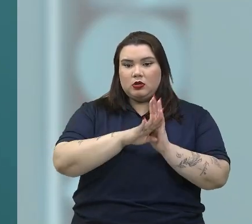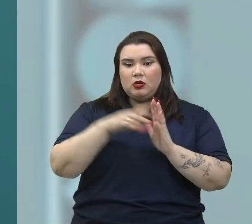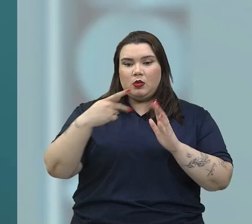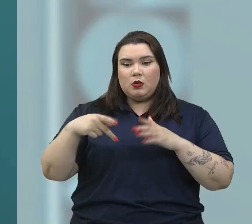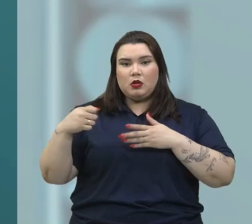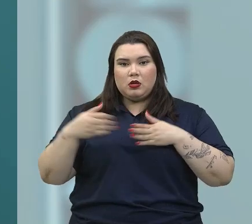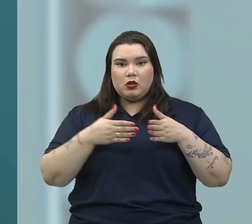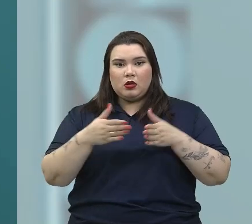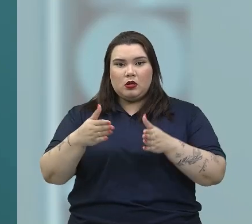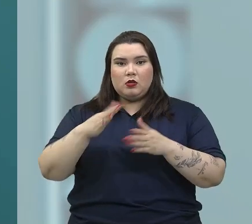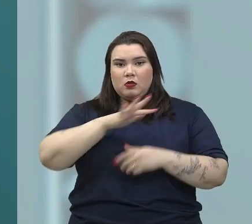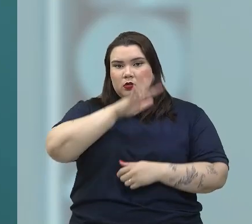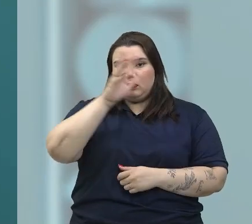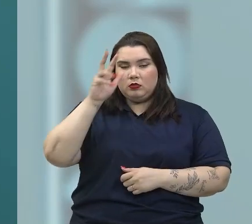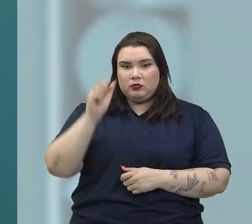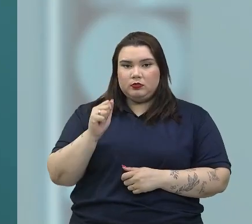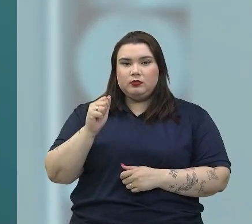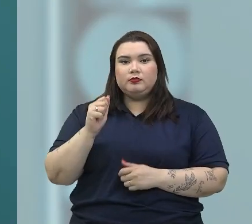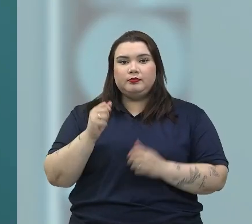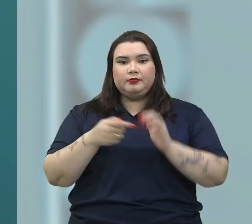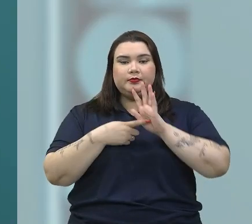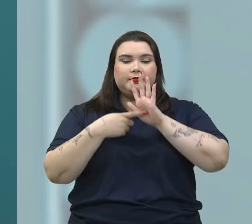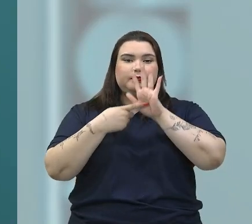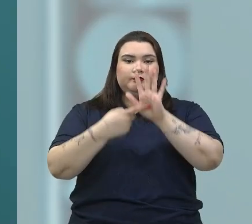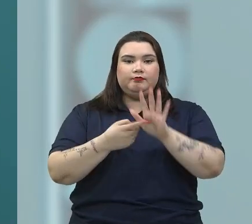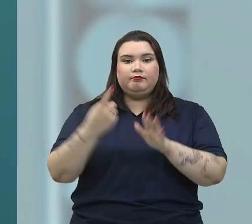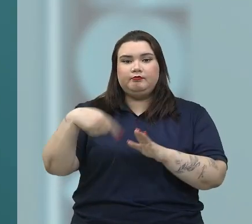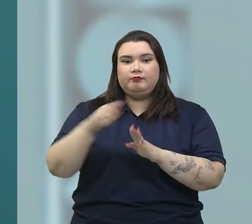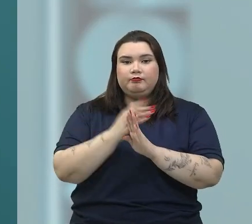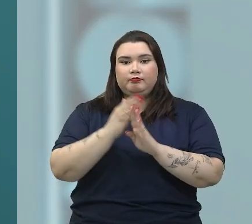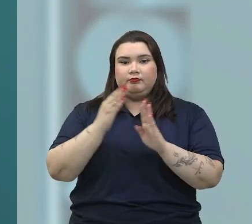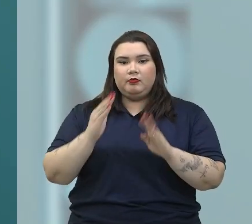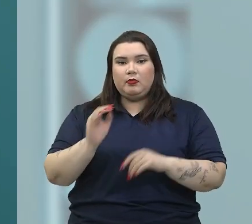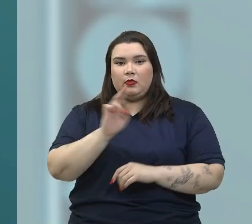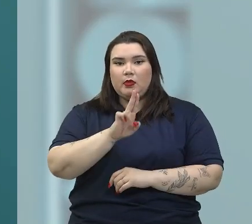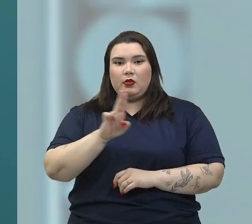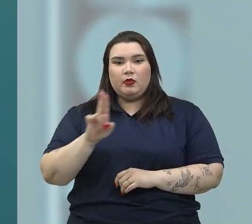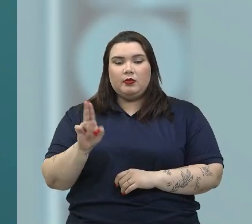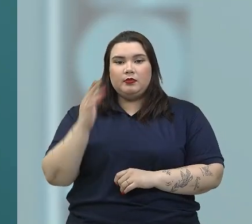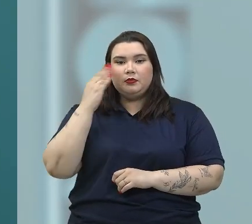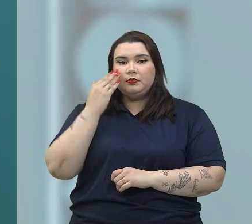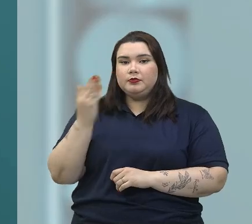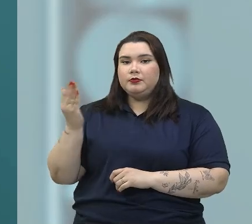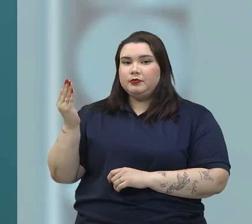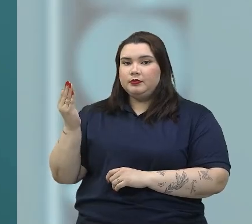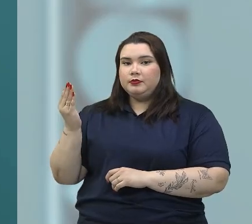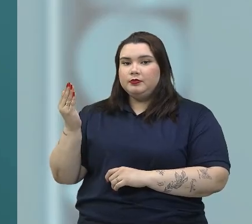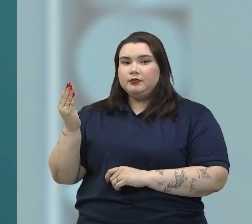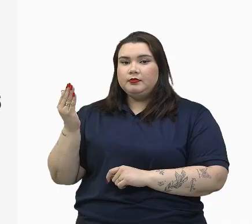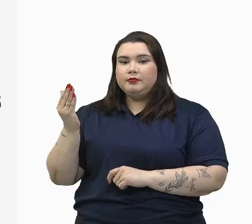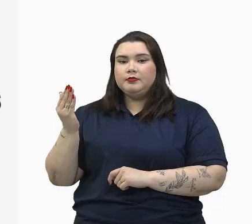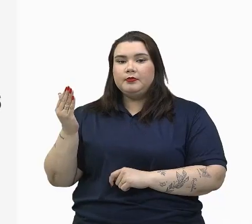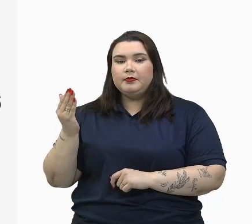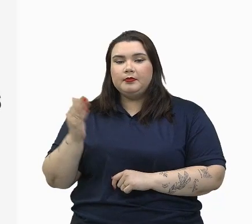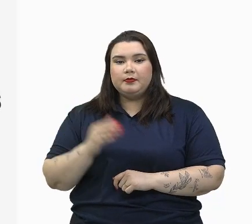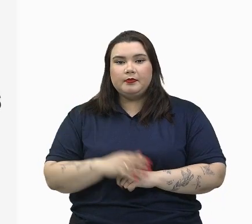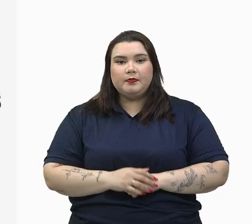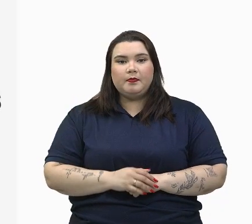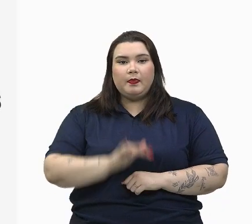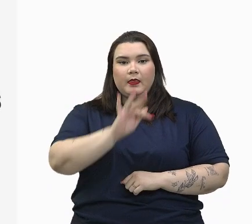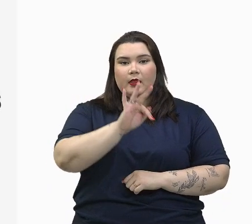sobretudo. A gente vai voltar à cartela porque eu quero que vocês identifiquem o nome aí comigo, verifiquem aí, que é o